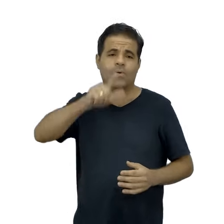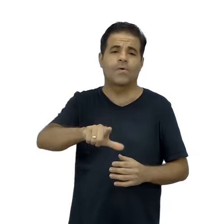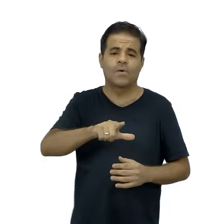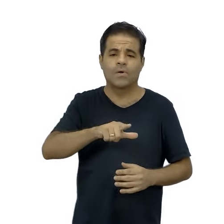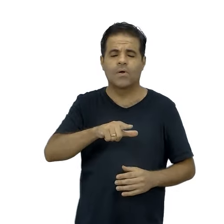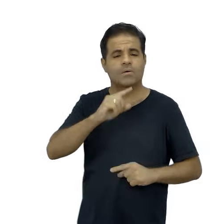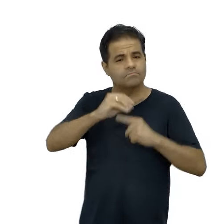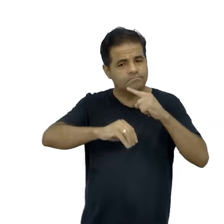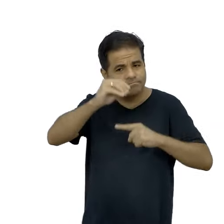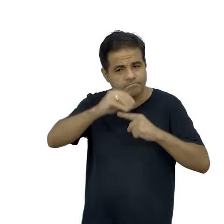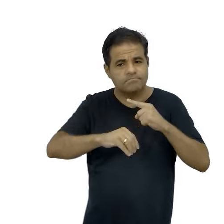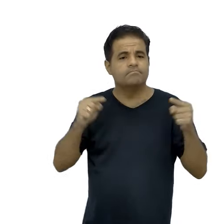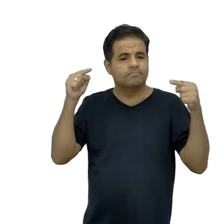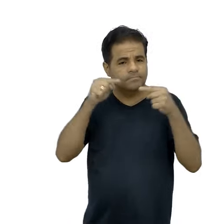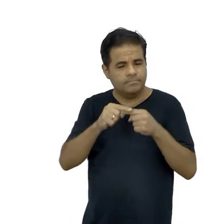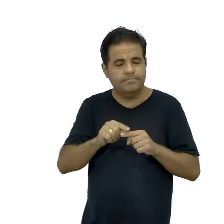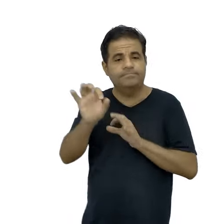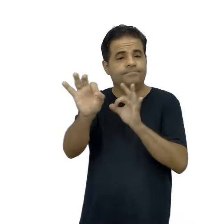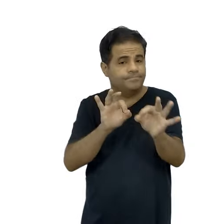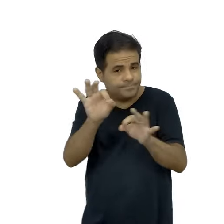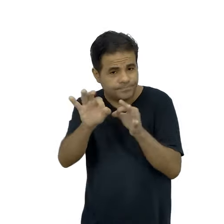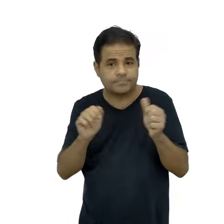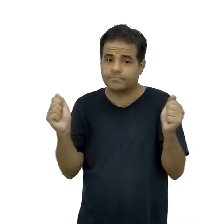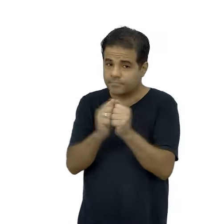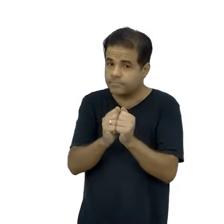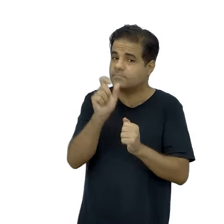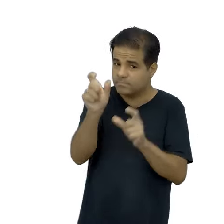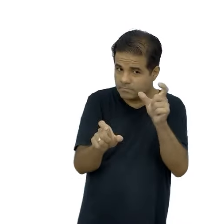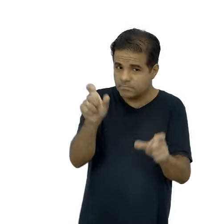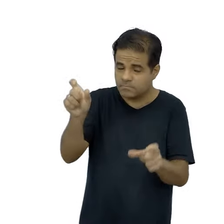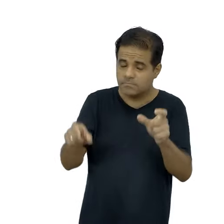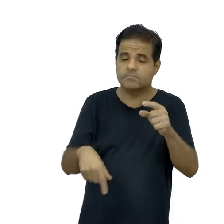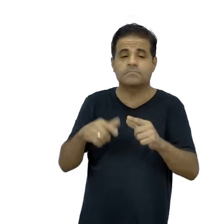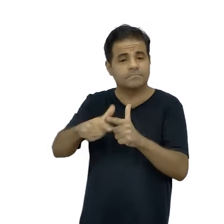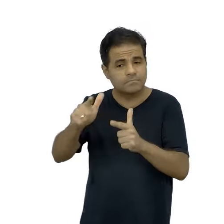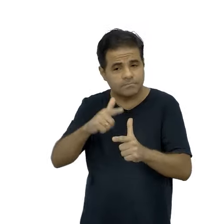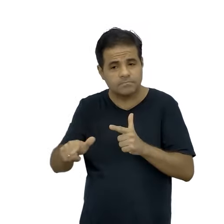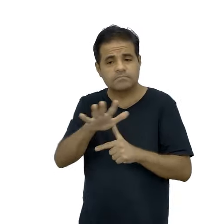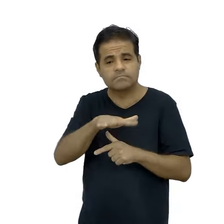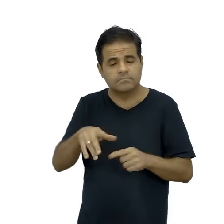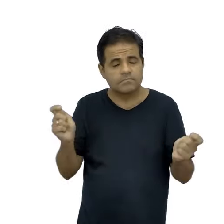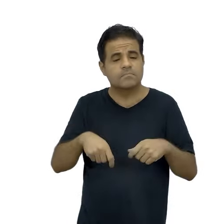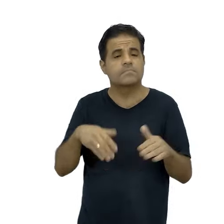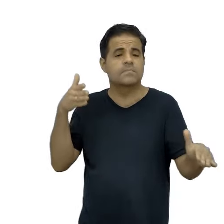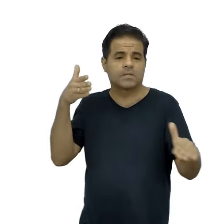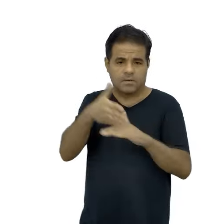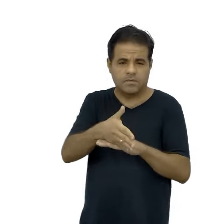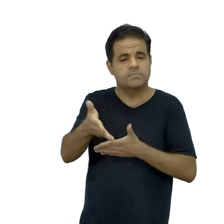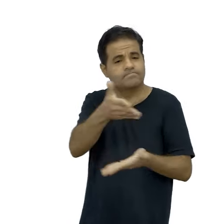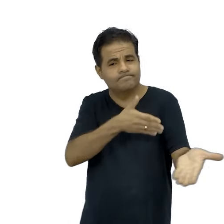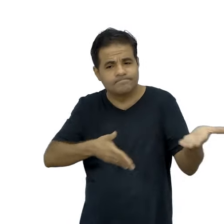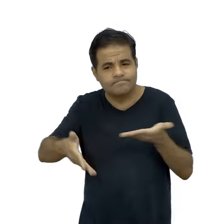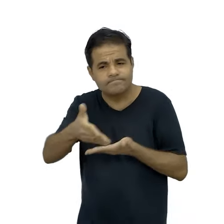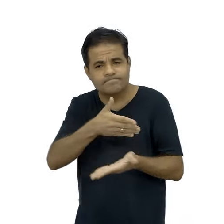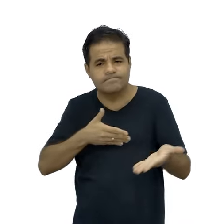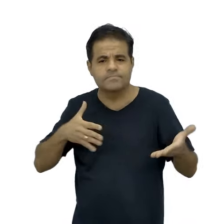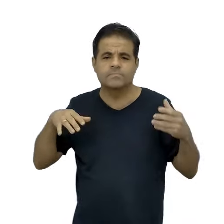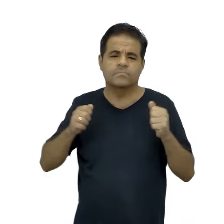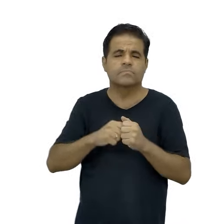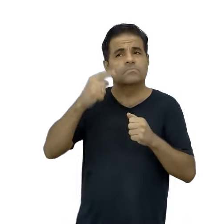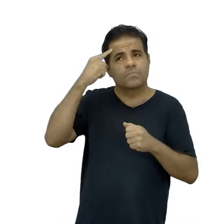essas frações equivalentes. Resolver com eles essas situações problema que envolvam ali a relação da parte todo,